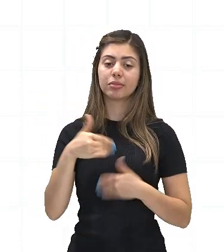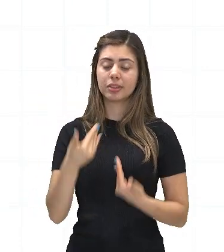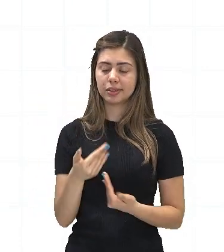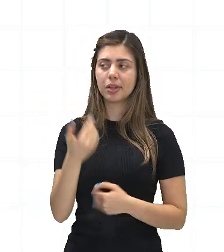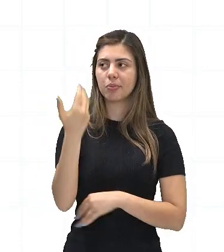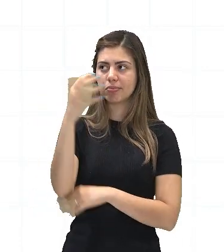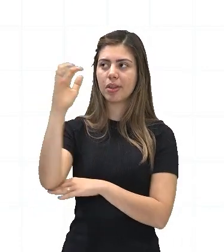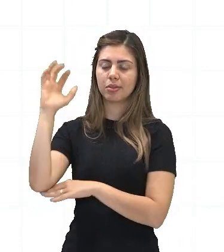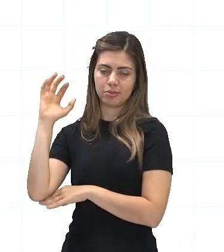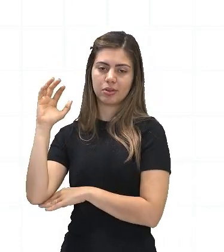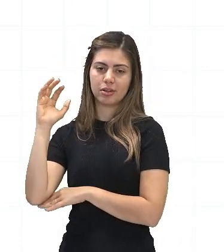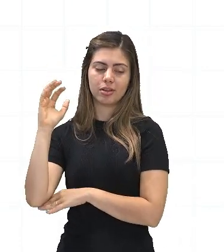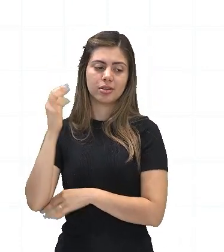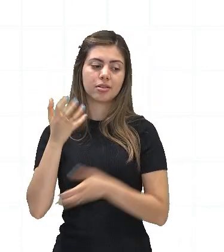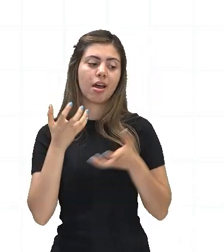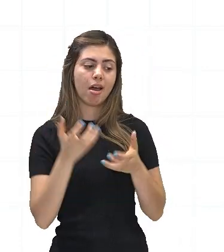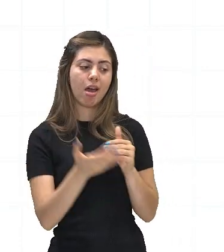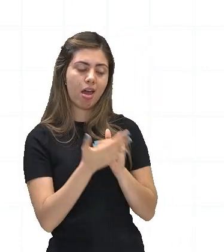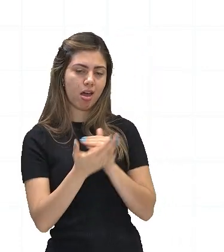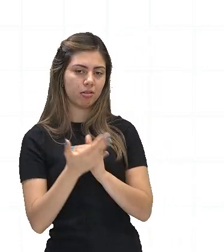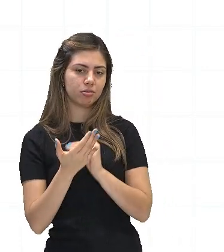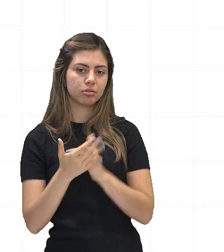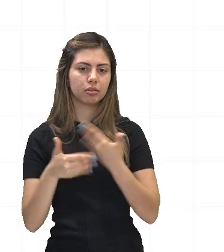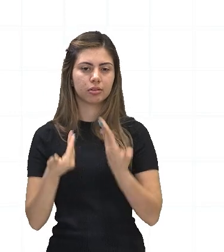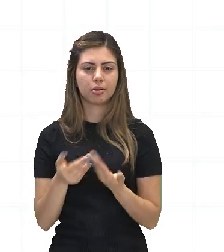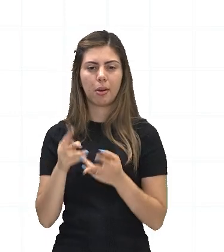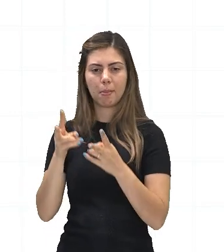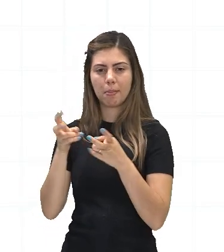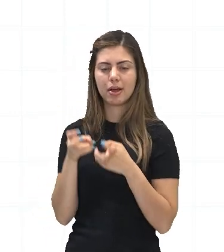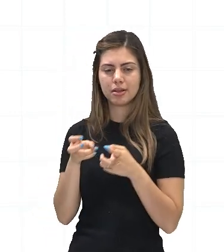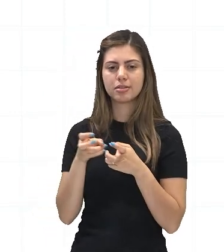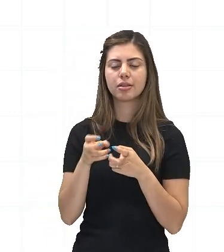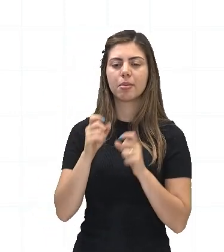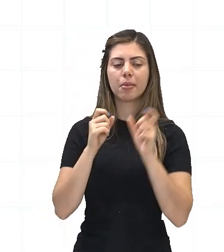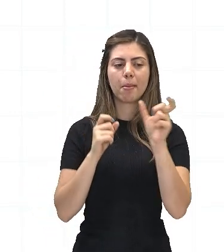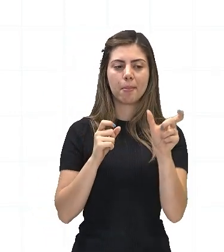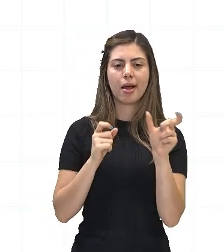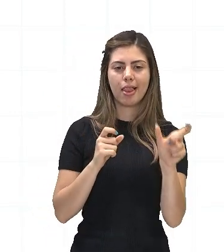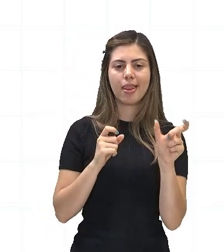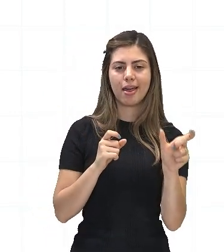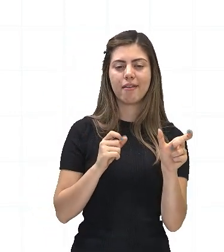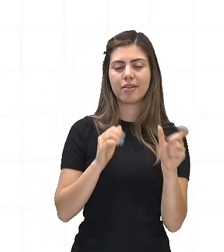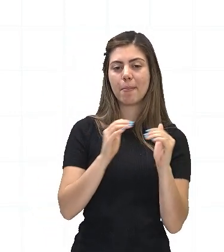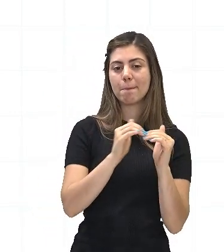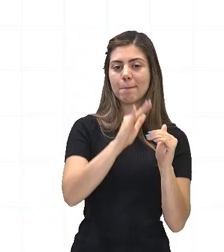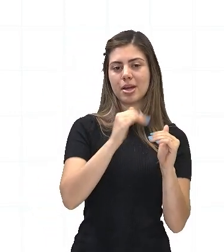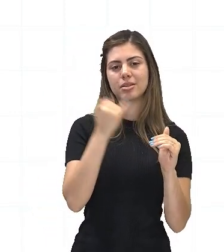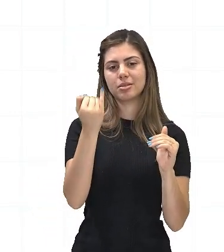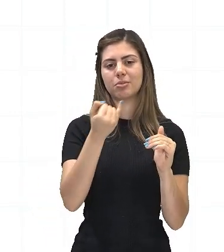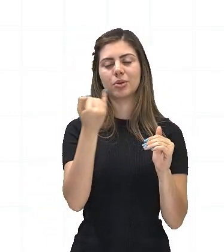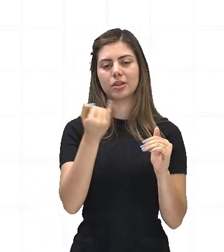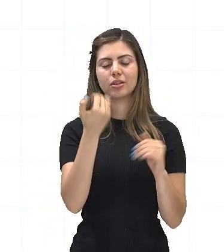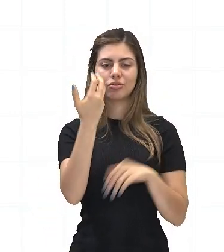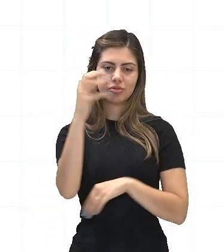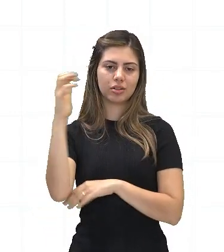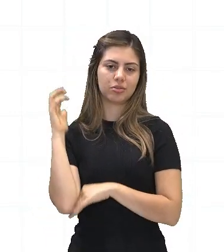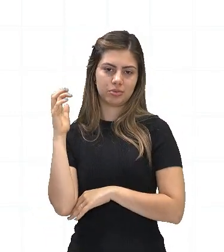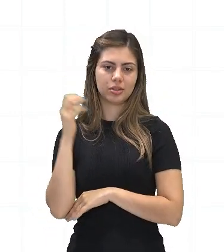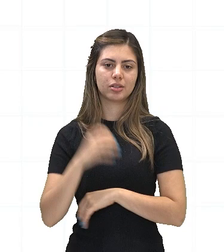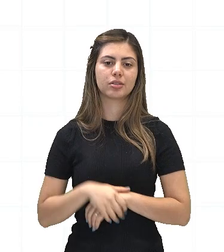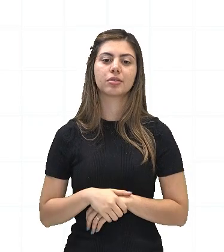ajuda. Então, percebo que nesse sujeito, natureza é mais importante que A. Então, eu tenho como